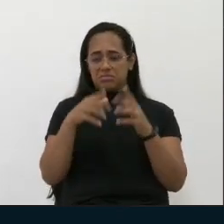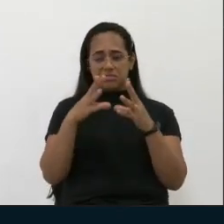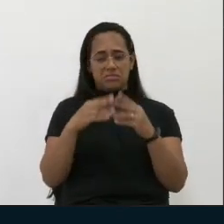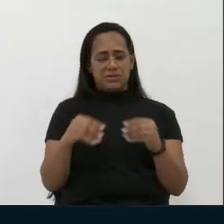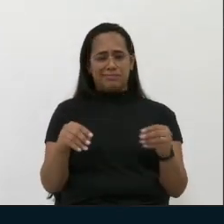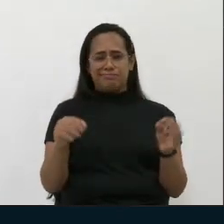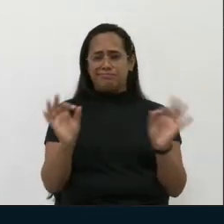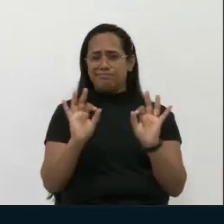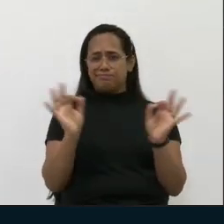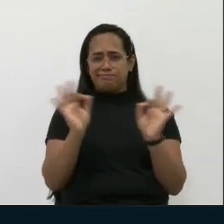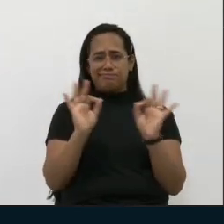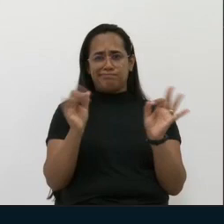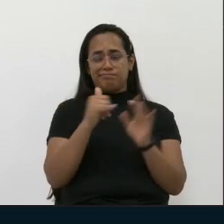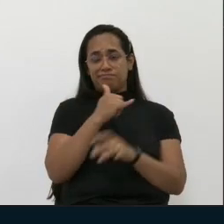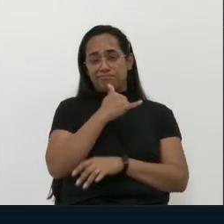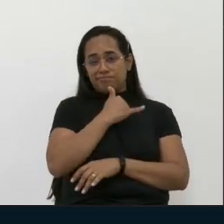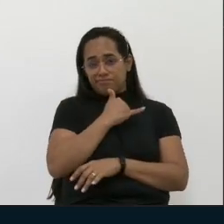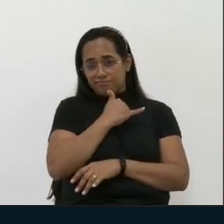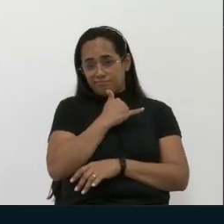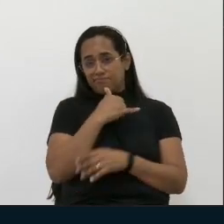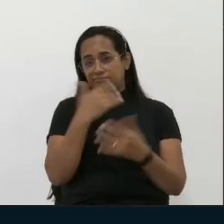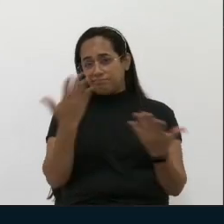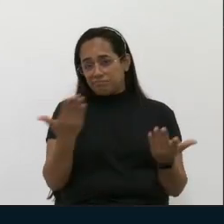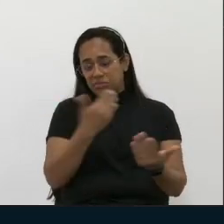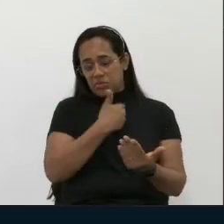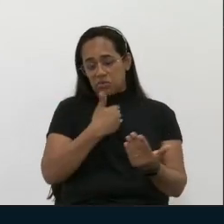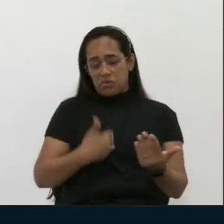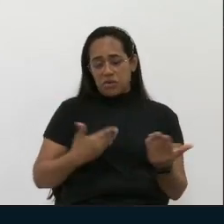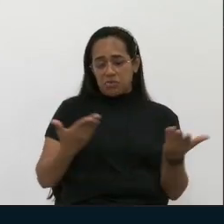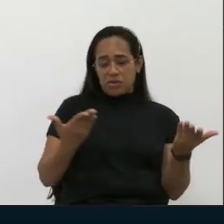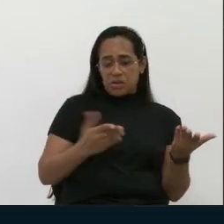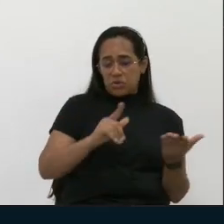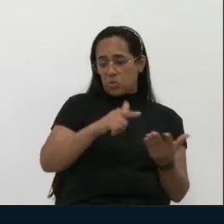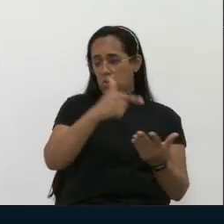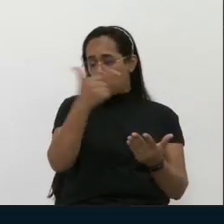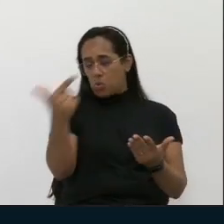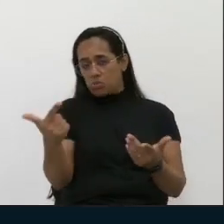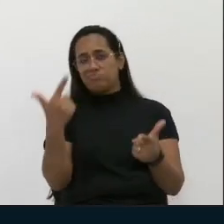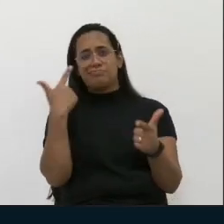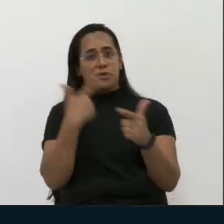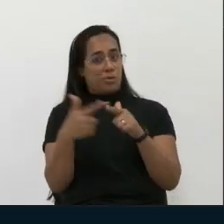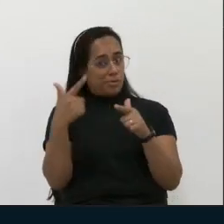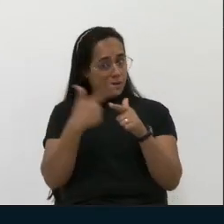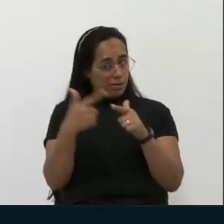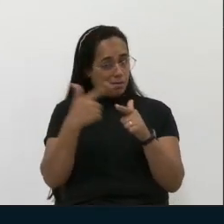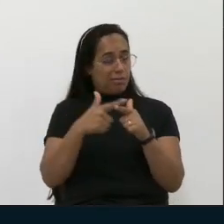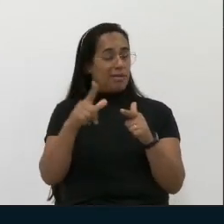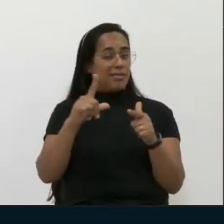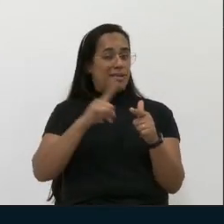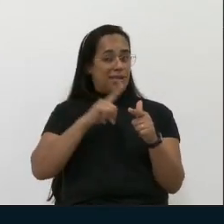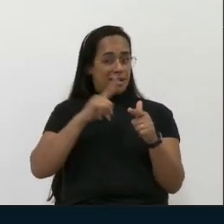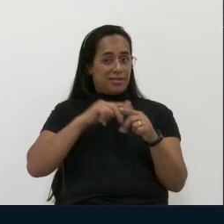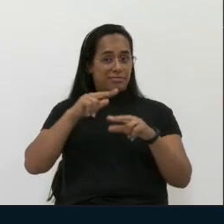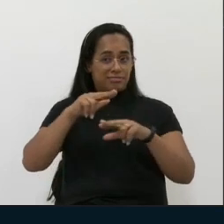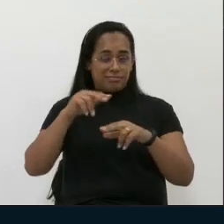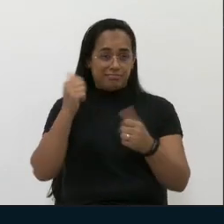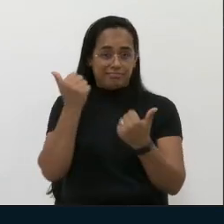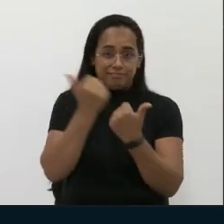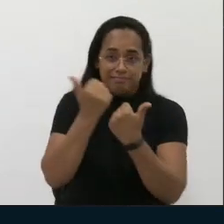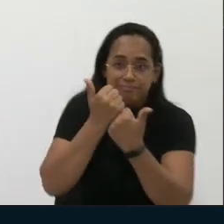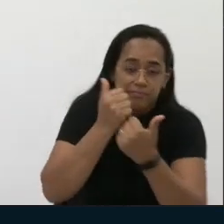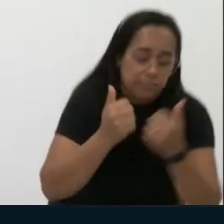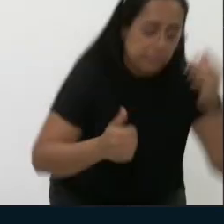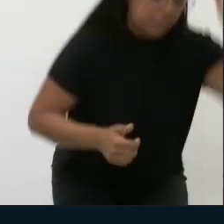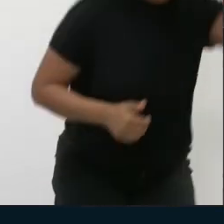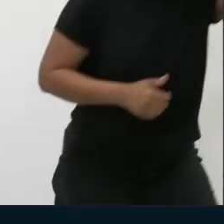infelizmente. Seja este ou o próximo governo, vai ter um problema por enfrentar, por conta de que lá atrás